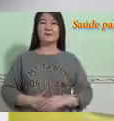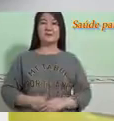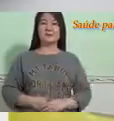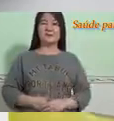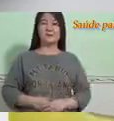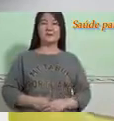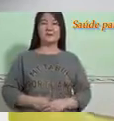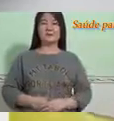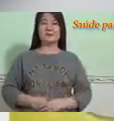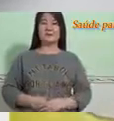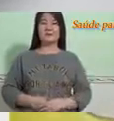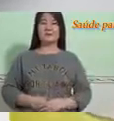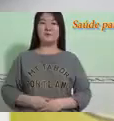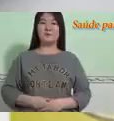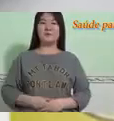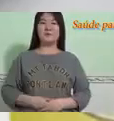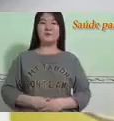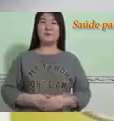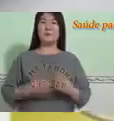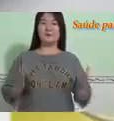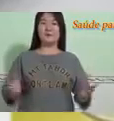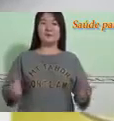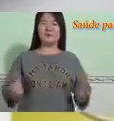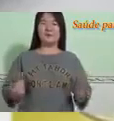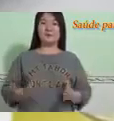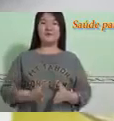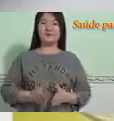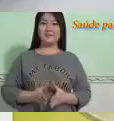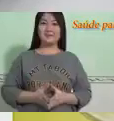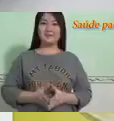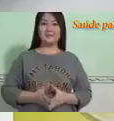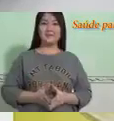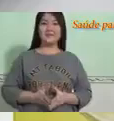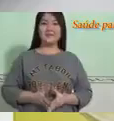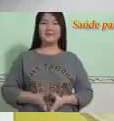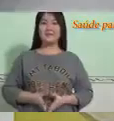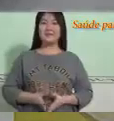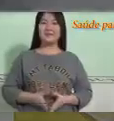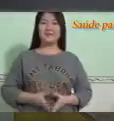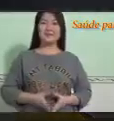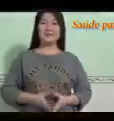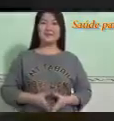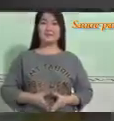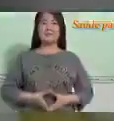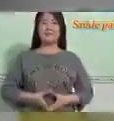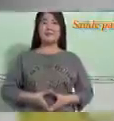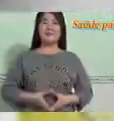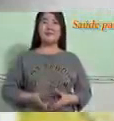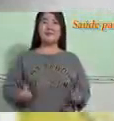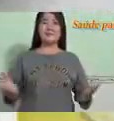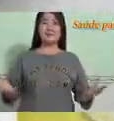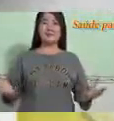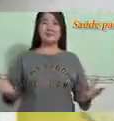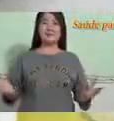Este tipo de alucinações surgem de forma repentina e desaparecem da mesma forma. Esta síndrome foi descrita pela primeira vez